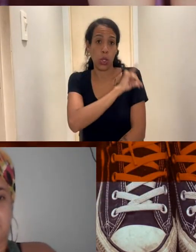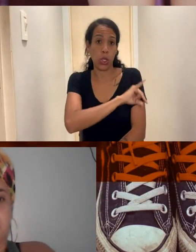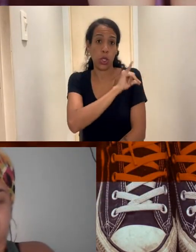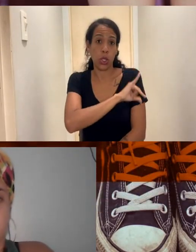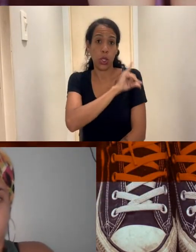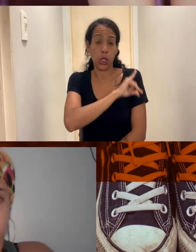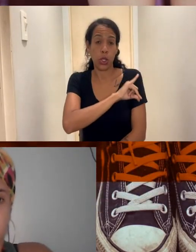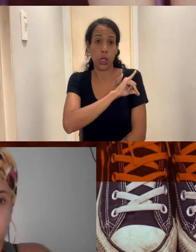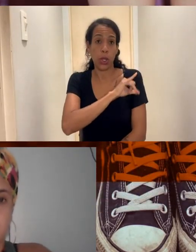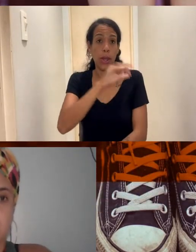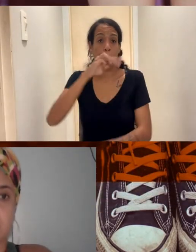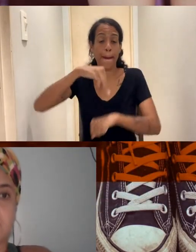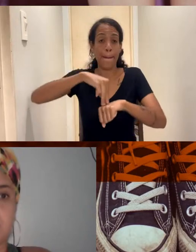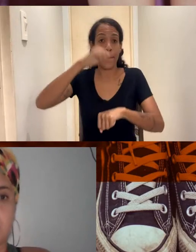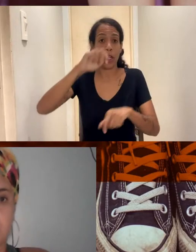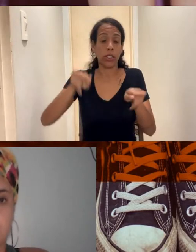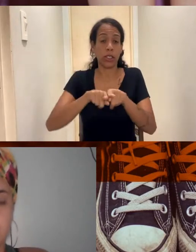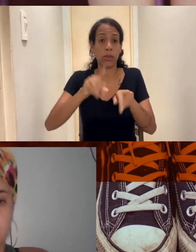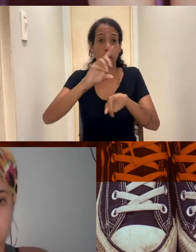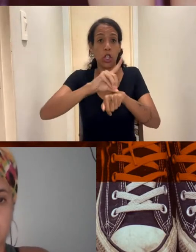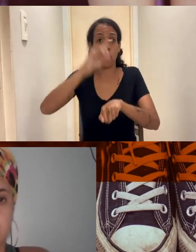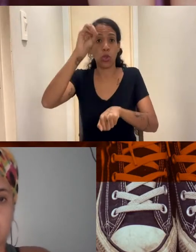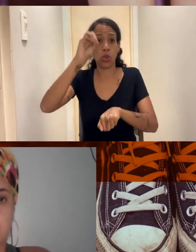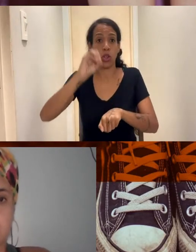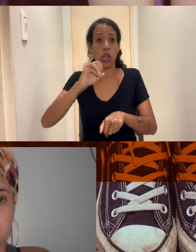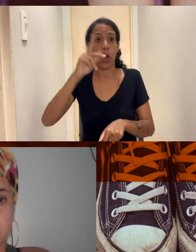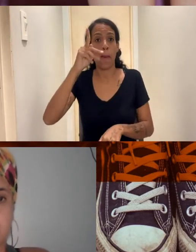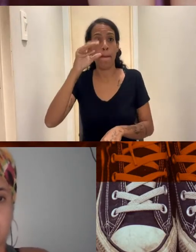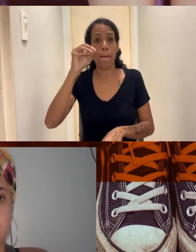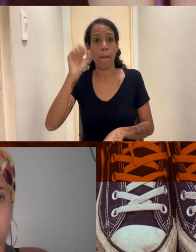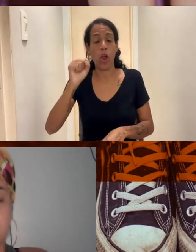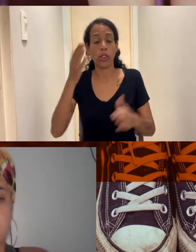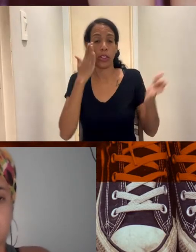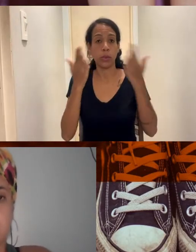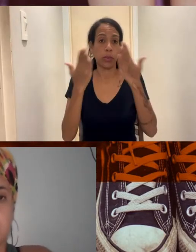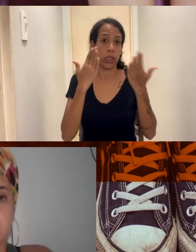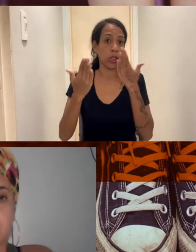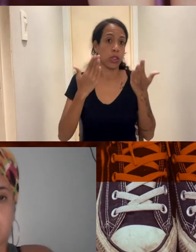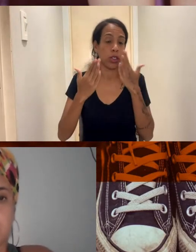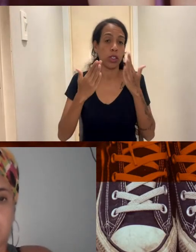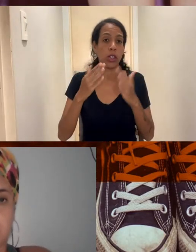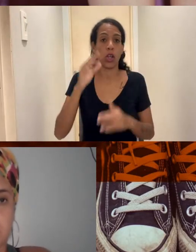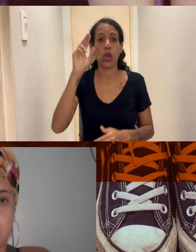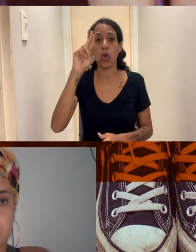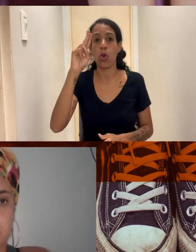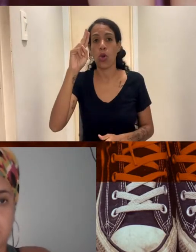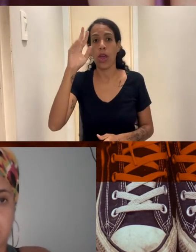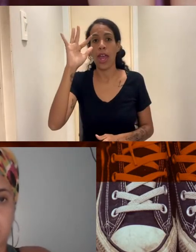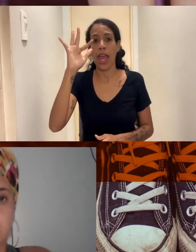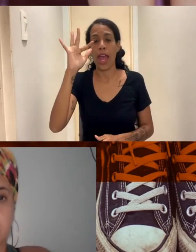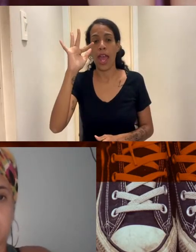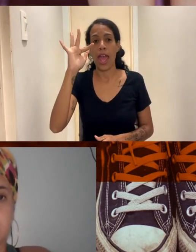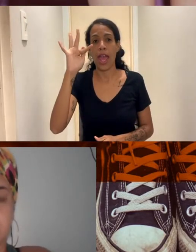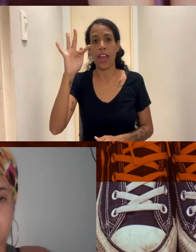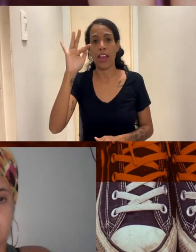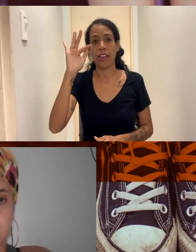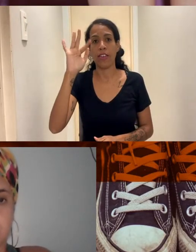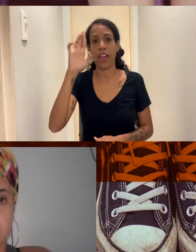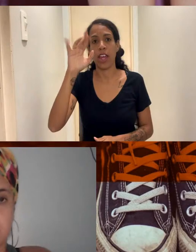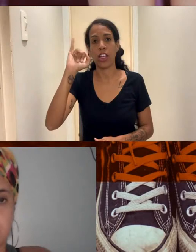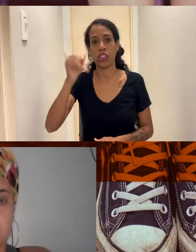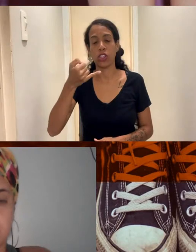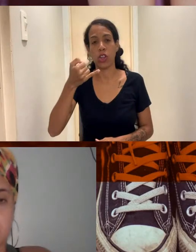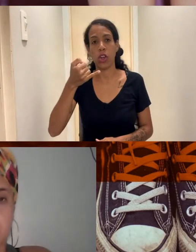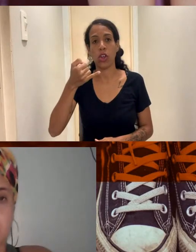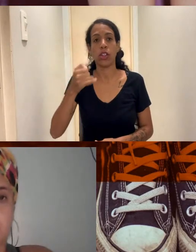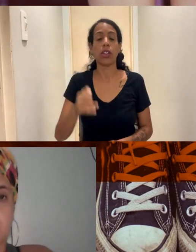é mestre e doutoranda pelo Programa de Pós-Graduação em Psicologia da UFRJ, da Universidade Federal do Rio de